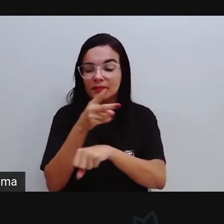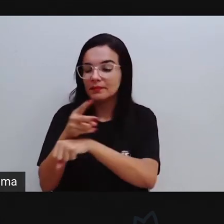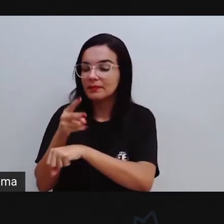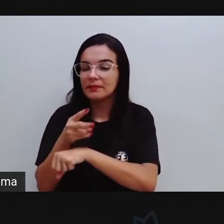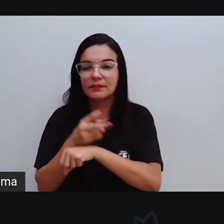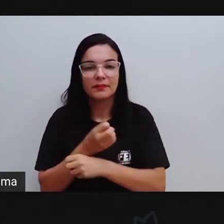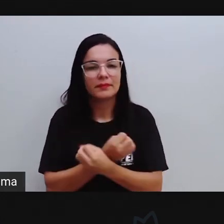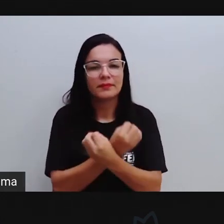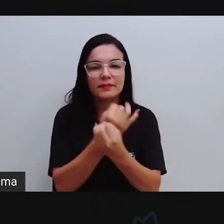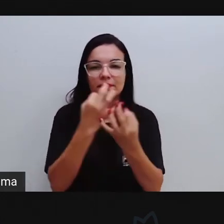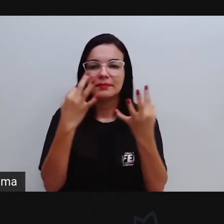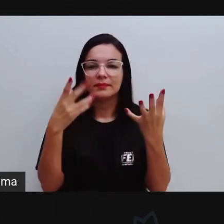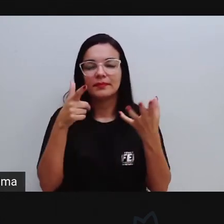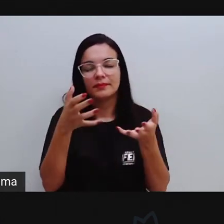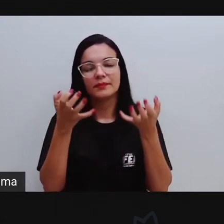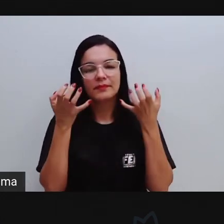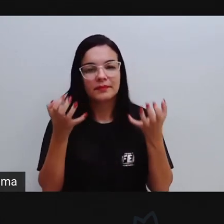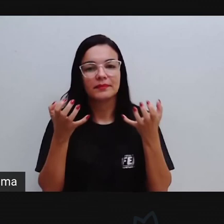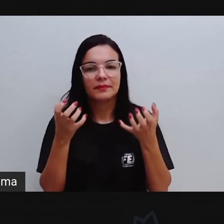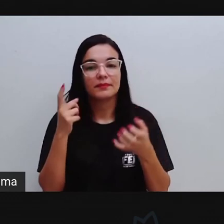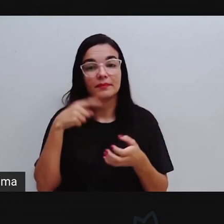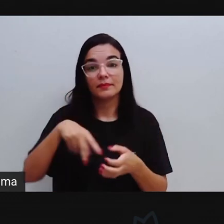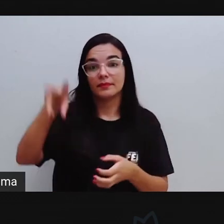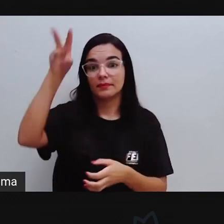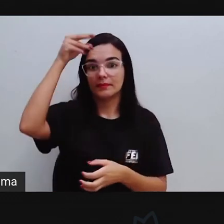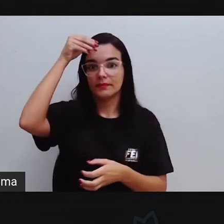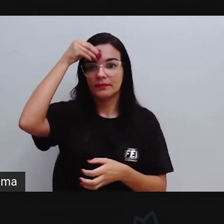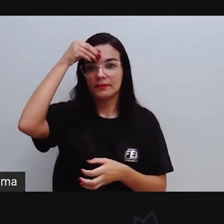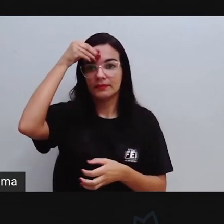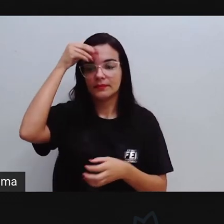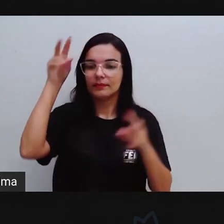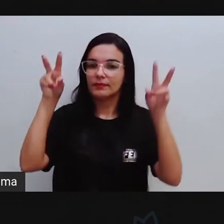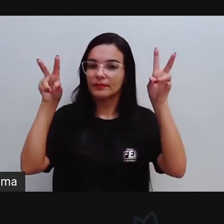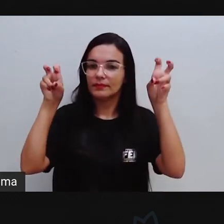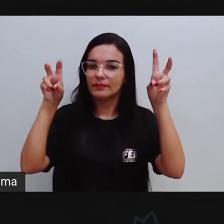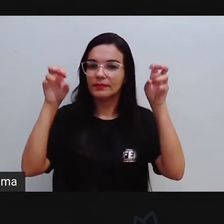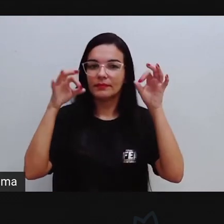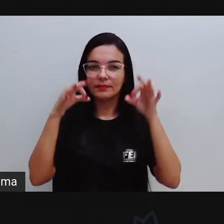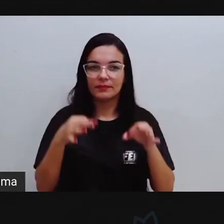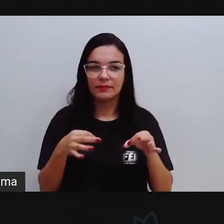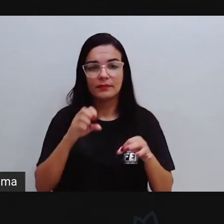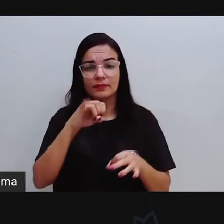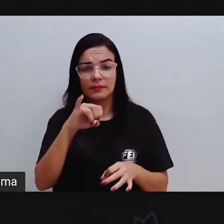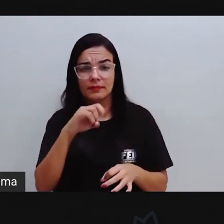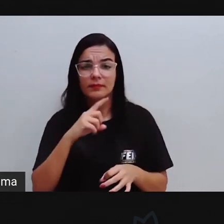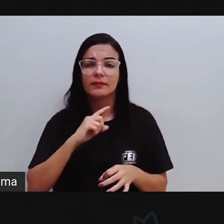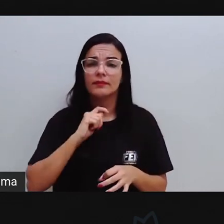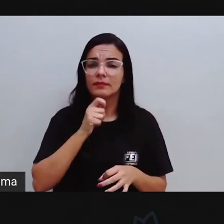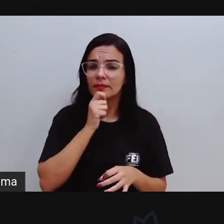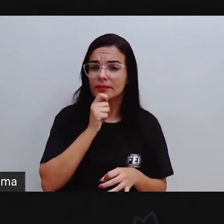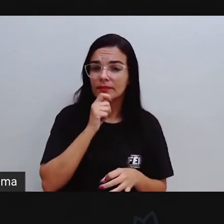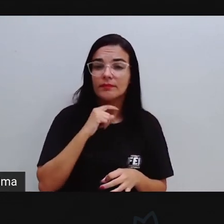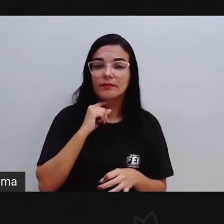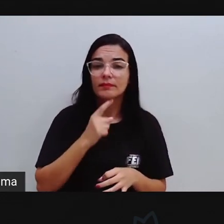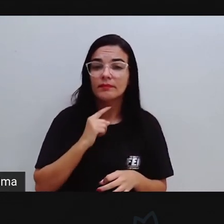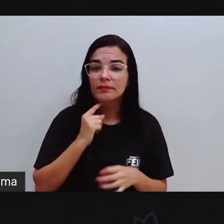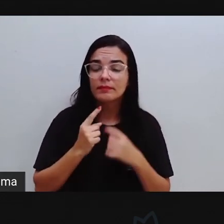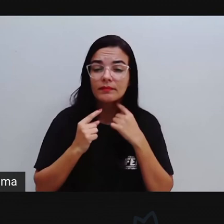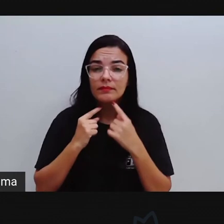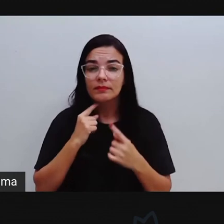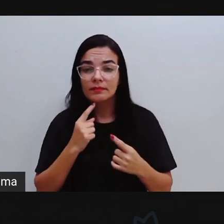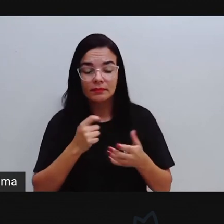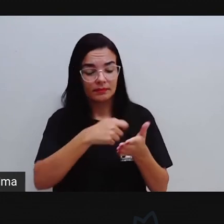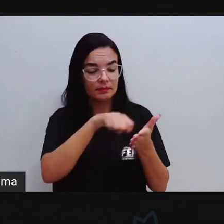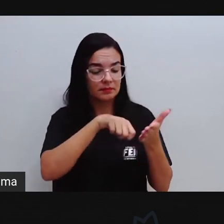acharem necessárias até que vocês possam compreender aí o conteúdo direitinho. Se mesmo assim vocês sentirem qualquer dúvida, né, ao